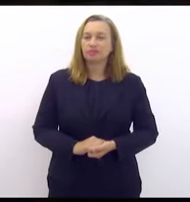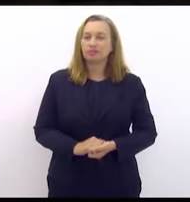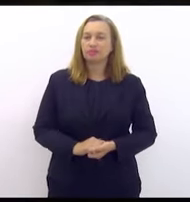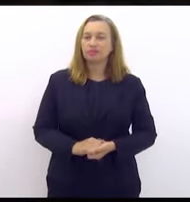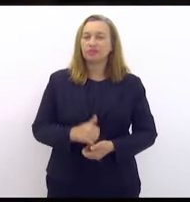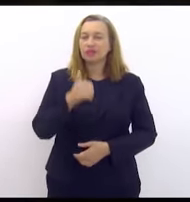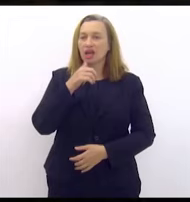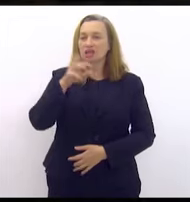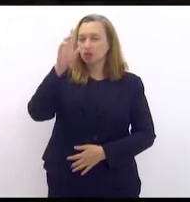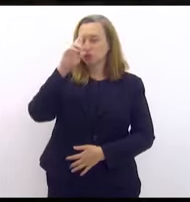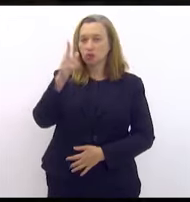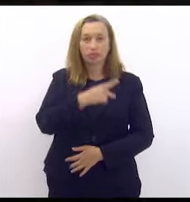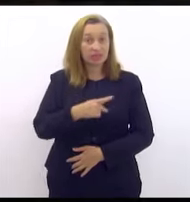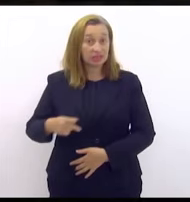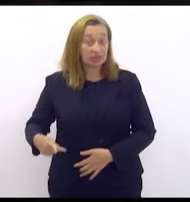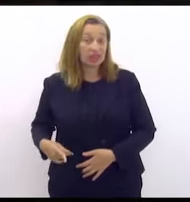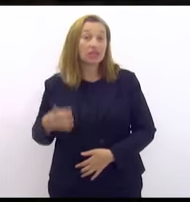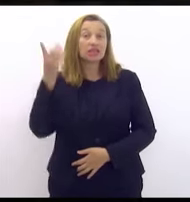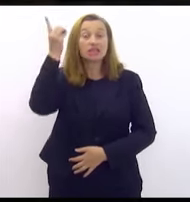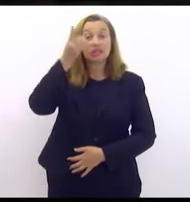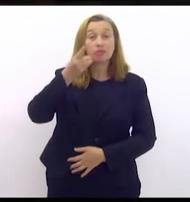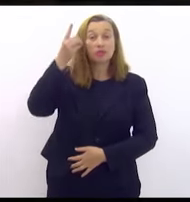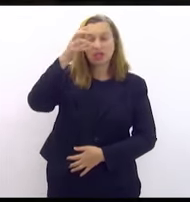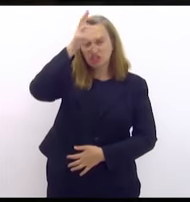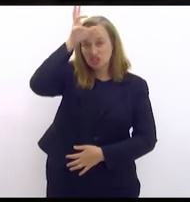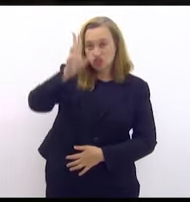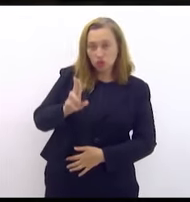Senhora Presidente, deputada Tia Ju,